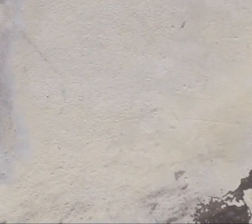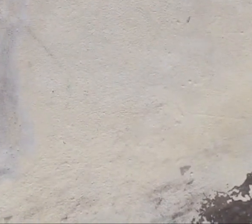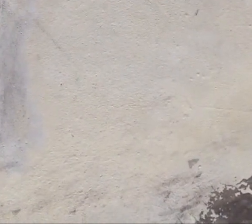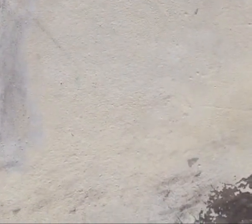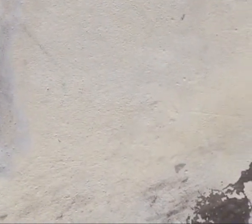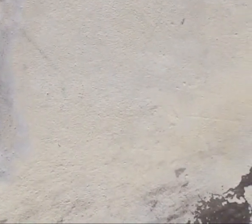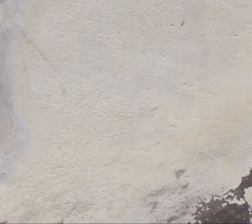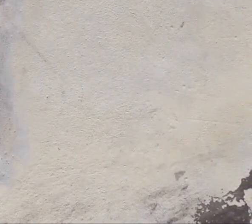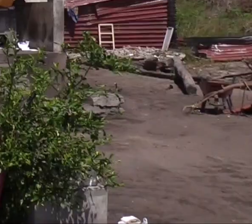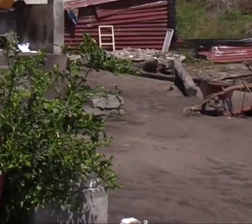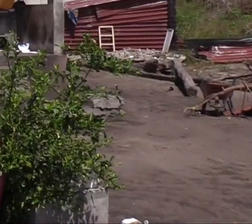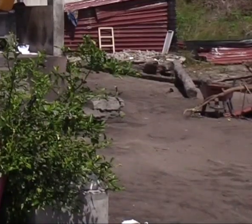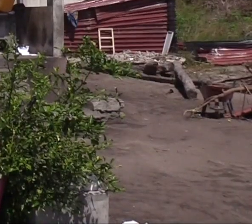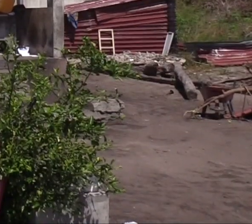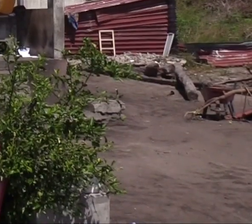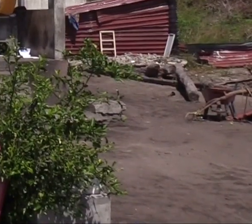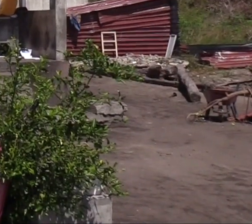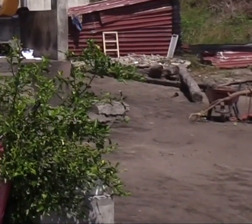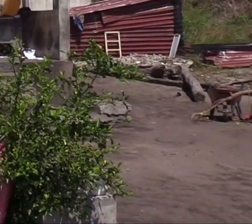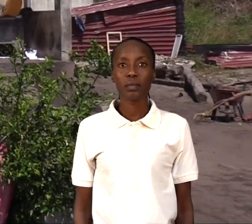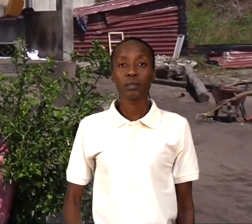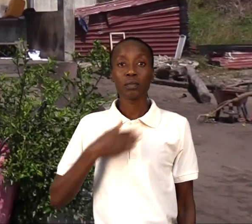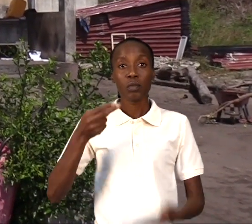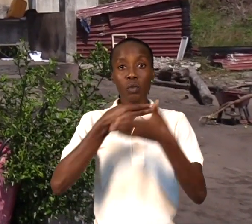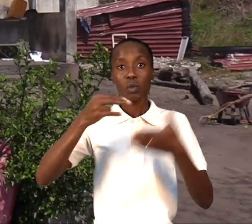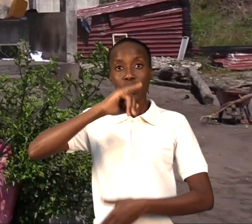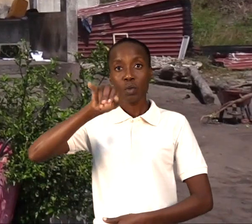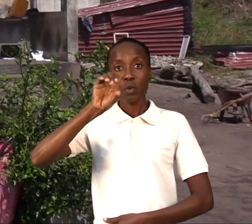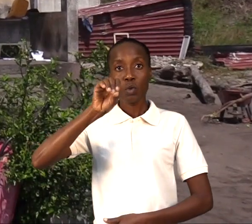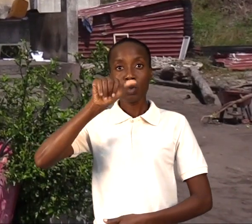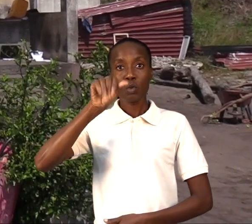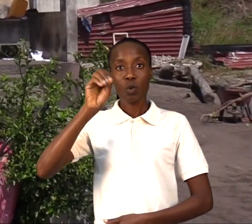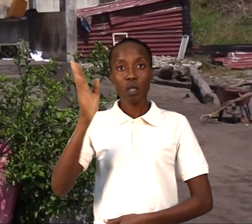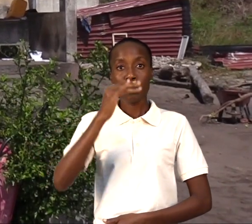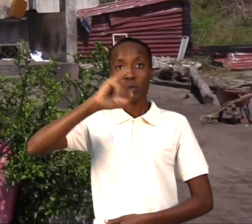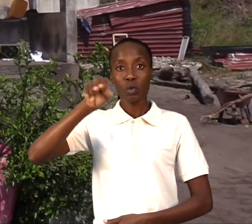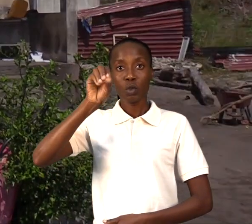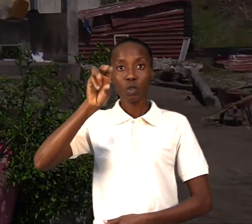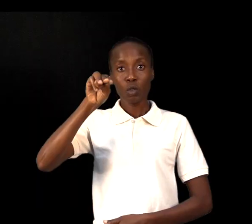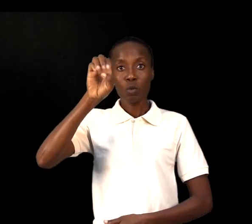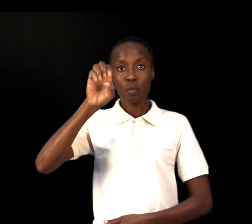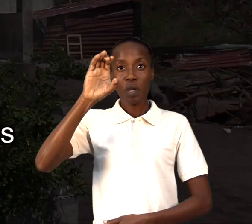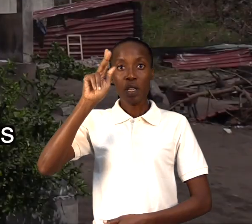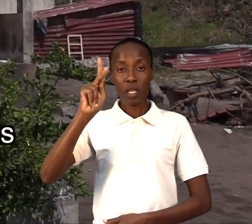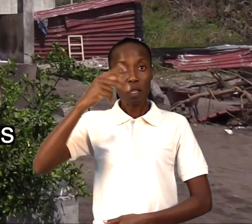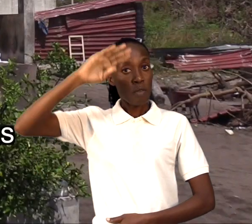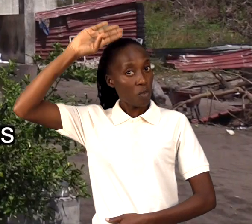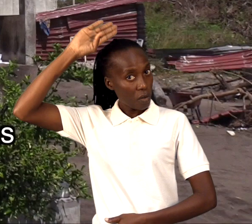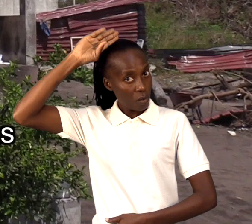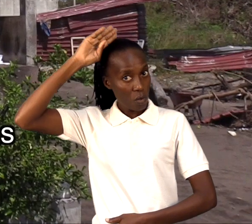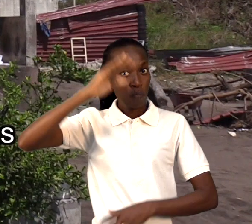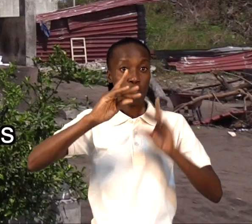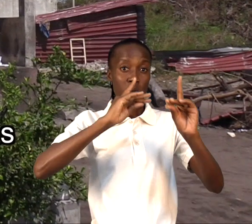Chamo-me João Jomeque, enfermeiro, diretor clínico do Centro de Saúde Marrocanhe.